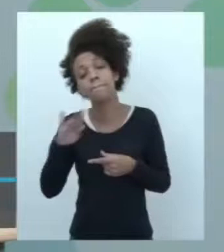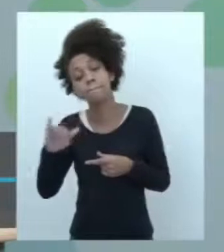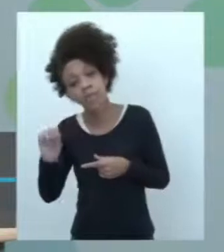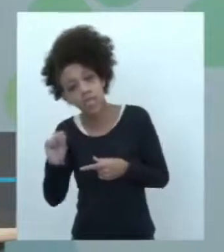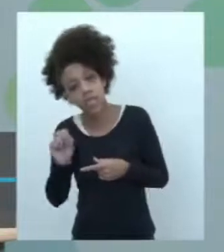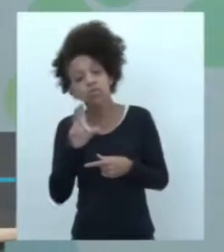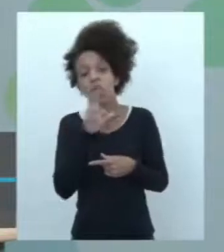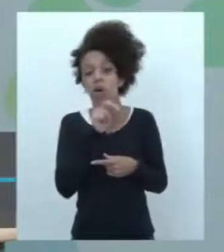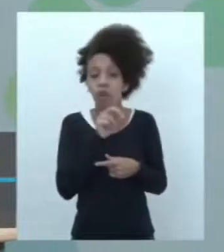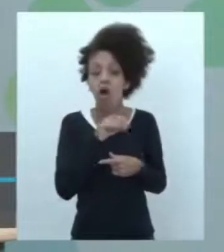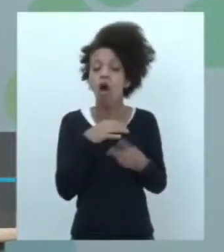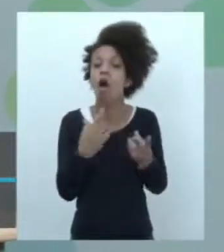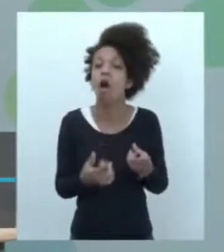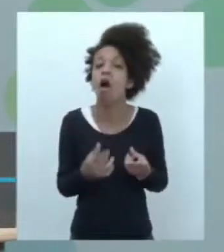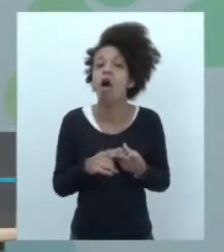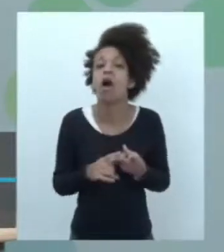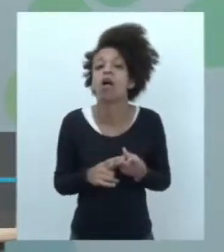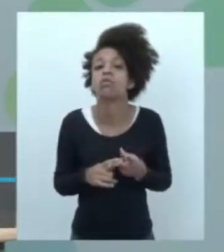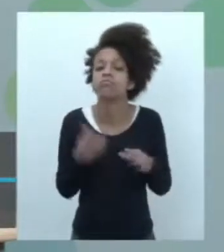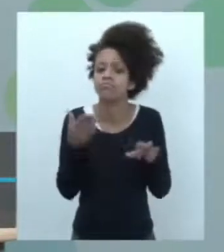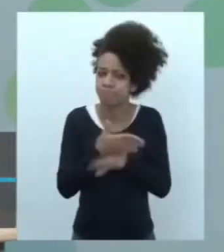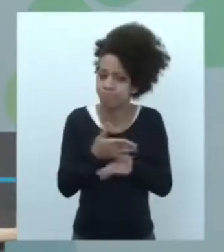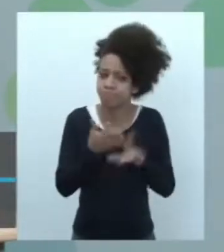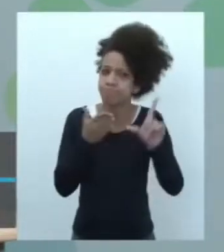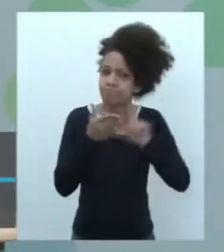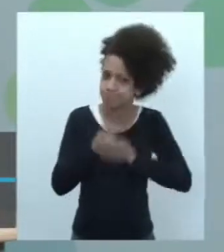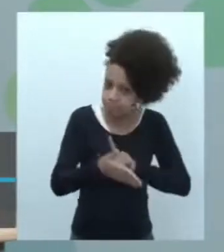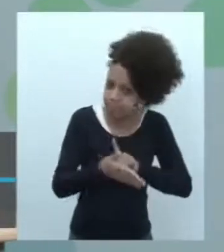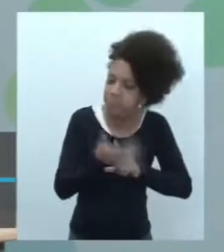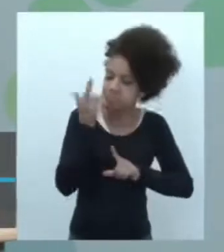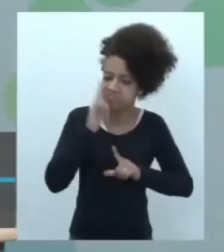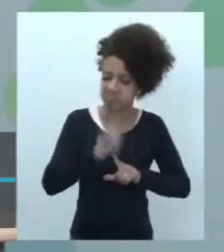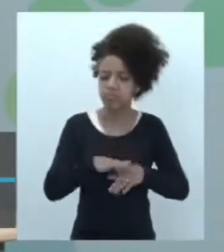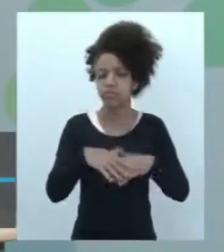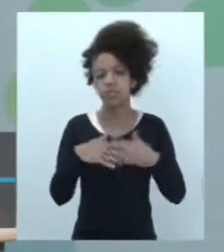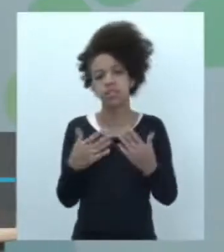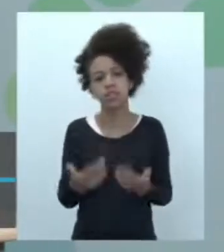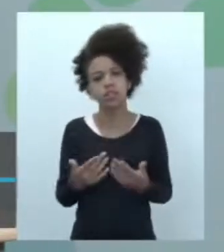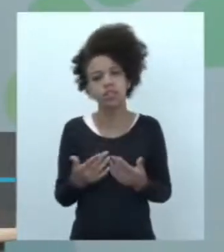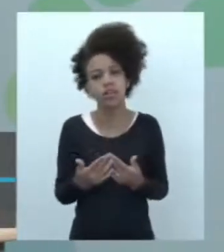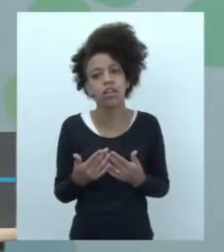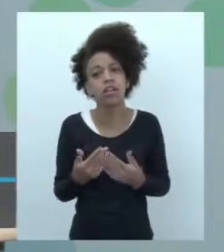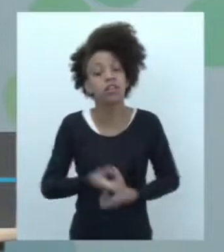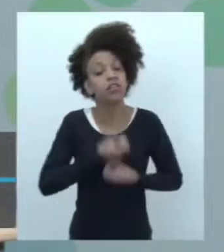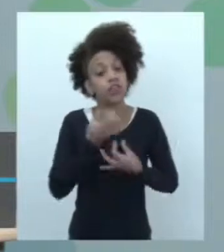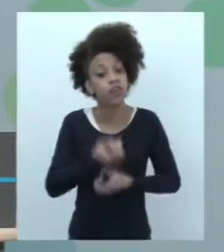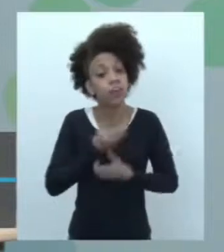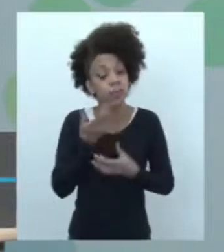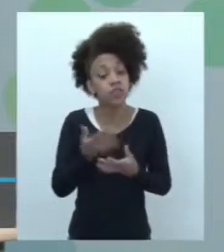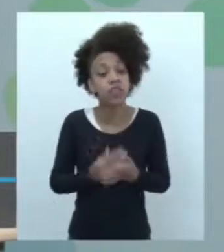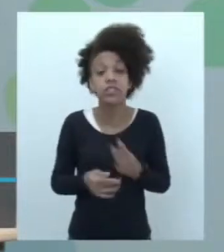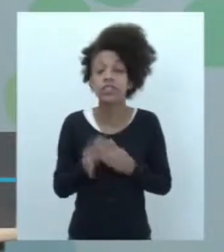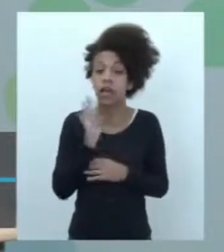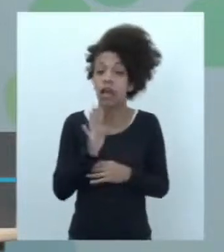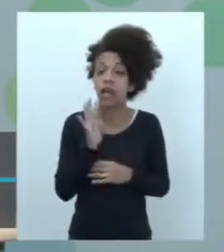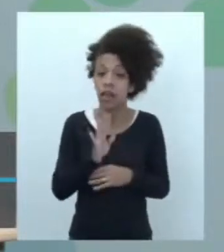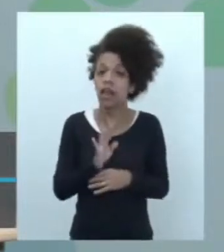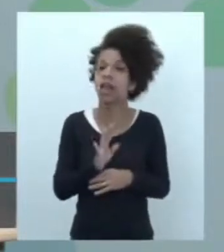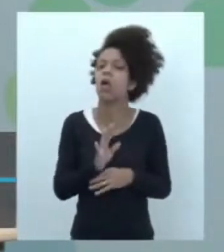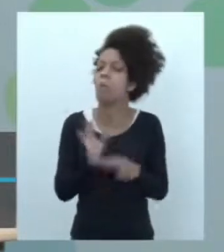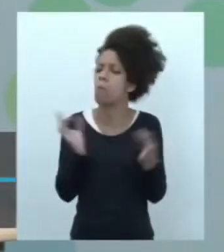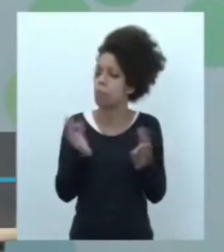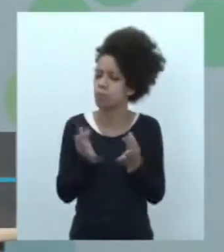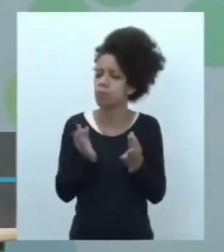lá nesse link que está disponível para vocês e vocês conseguem ter informações. Então é muito bacana, vale